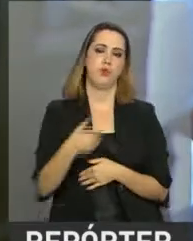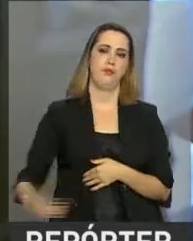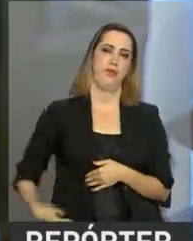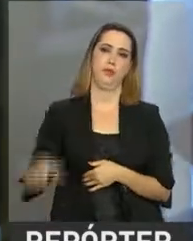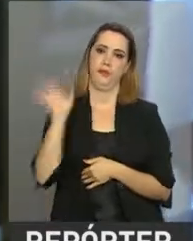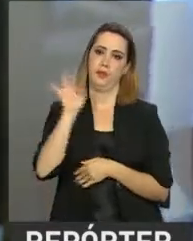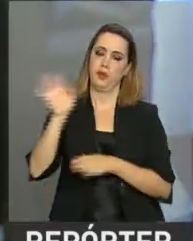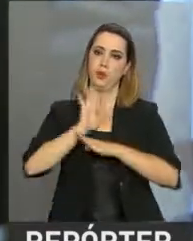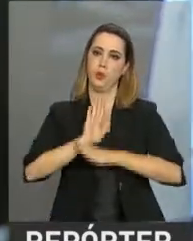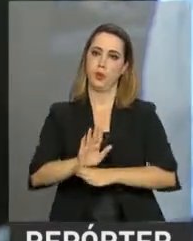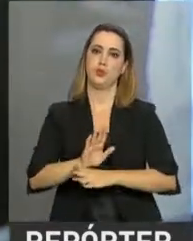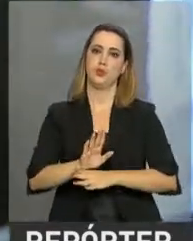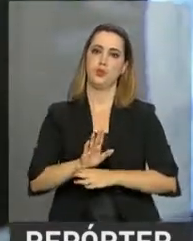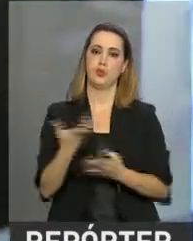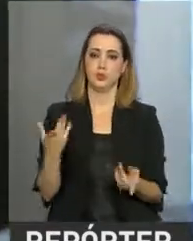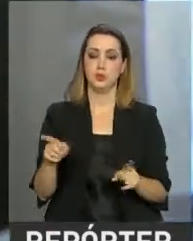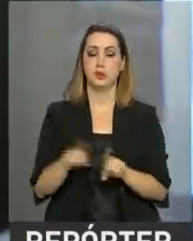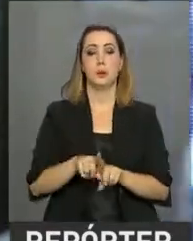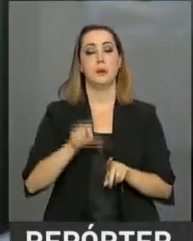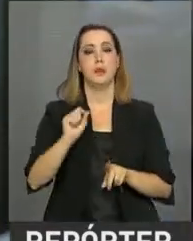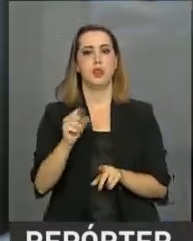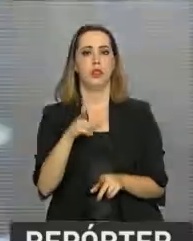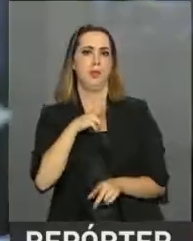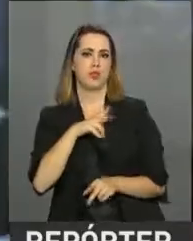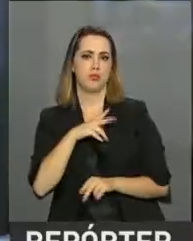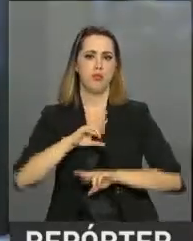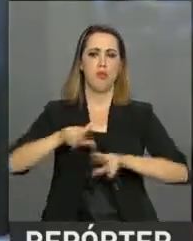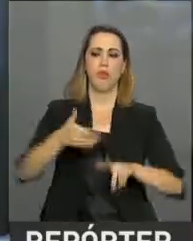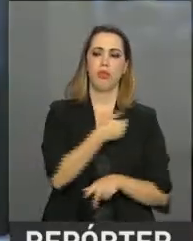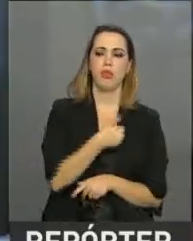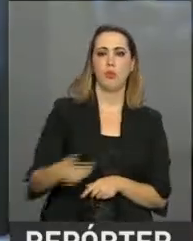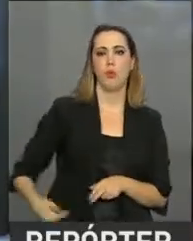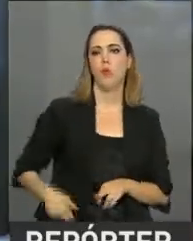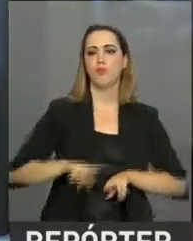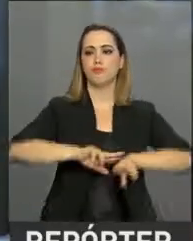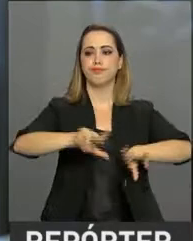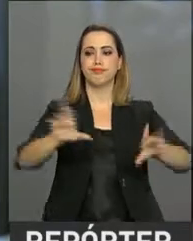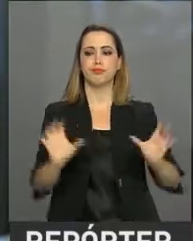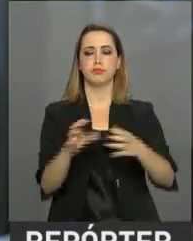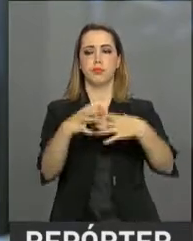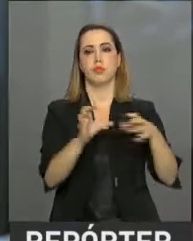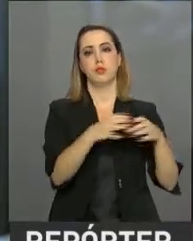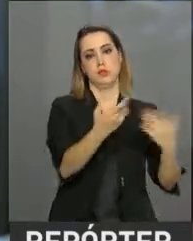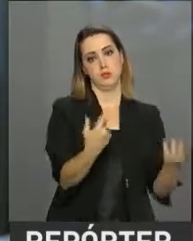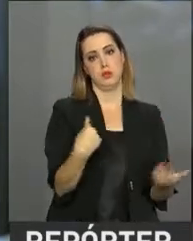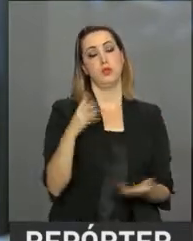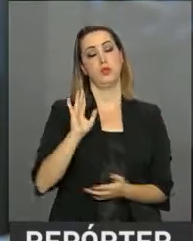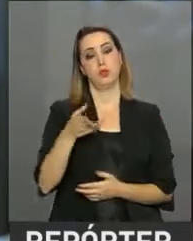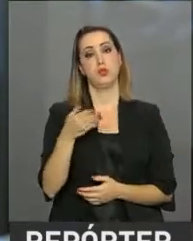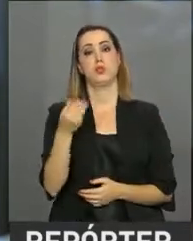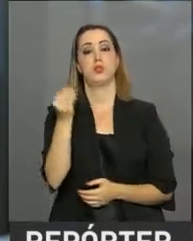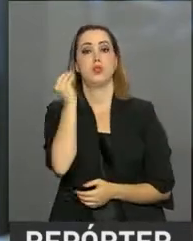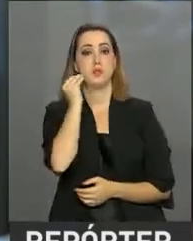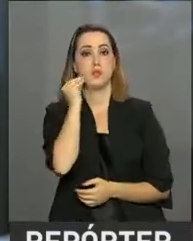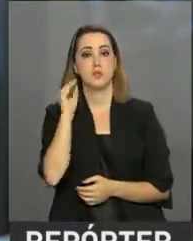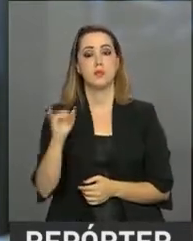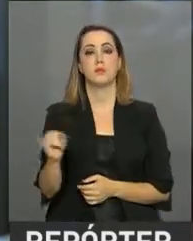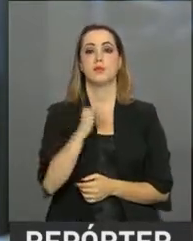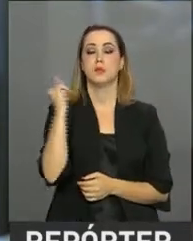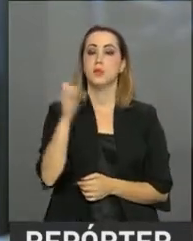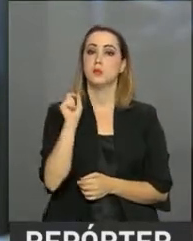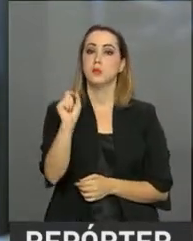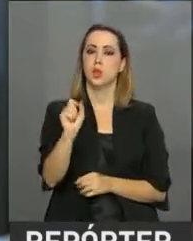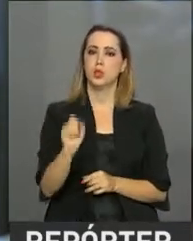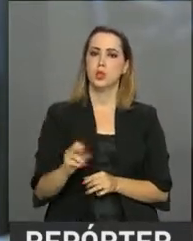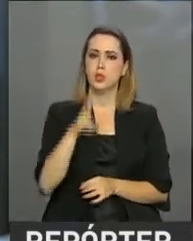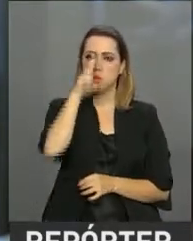outros dão entre públicos e privados nós temos experiências é bancos de alimentos muito fortalecidos e